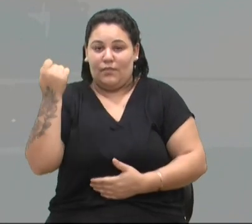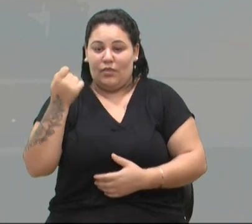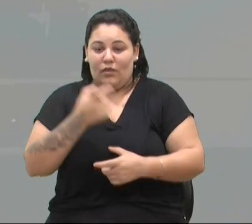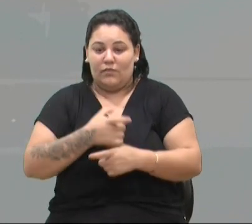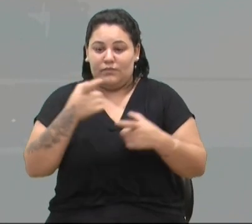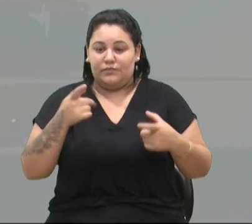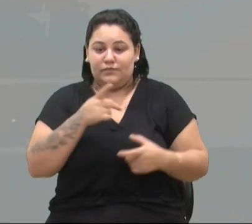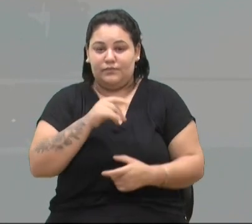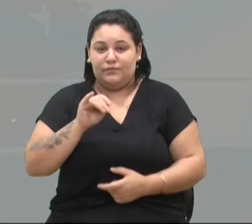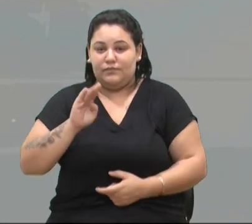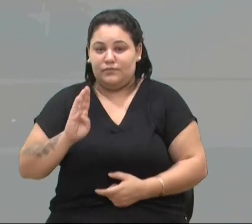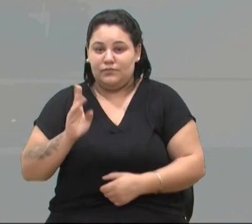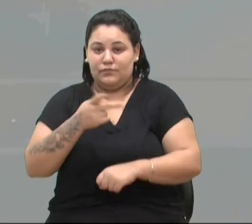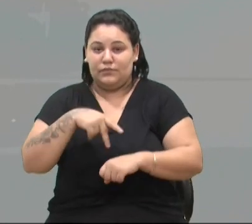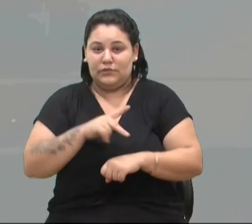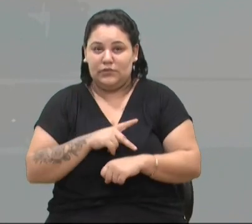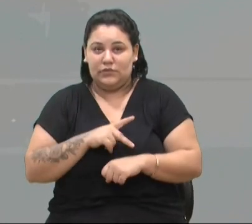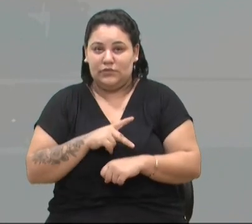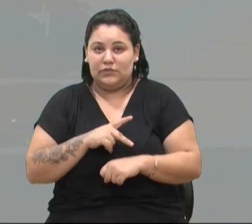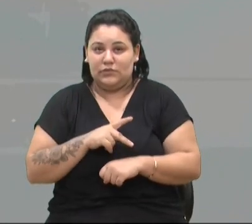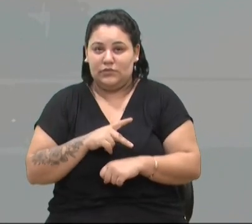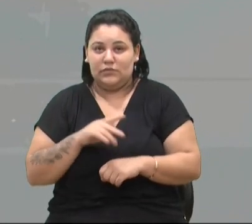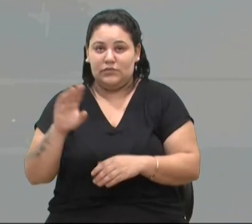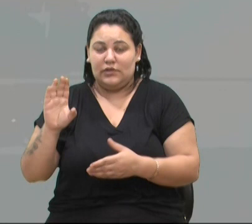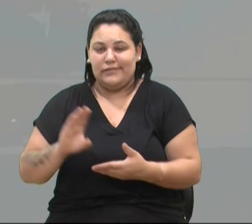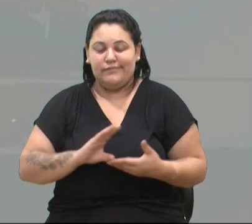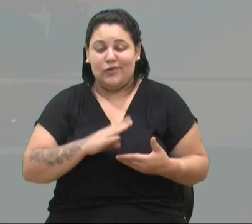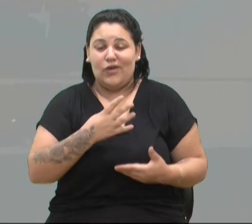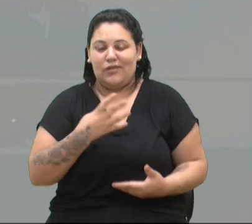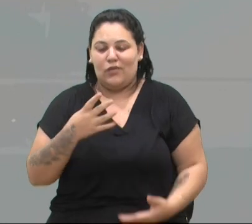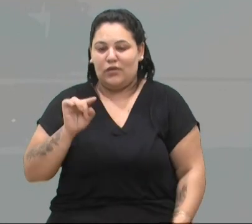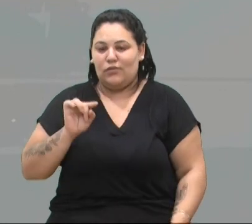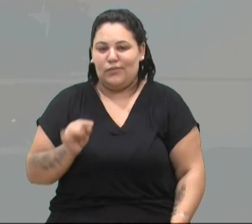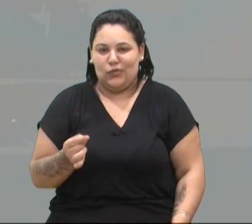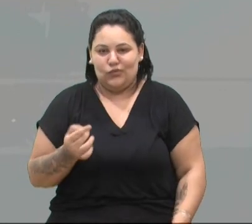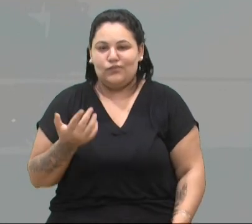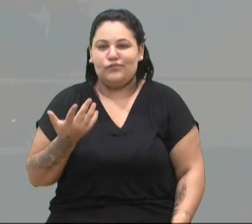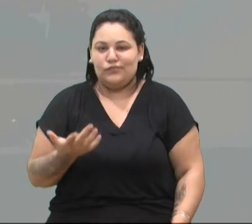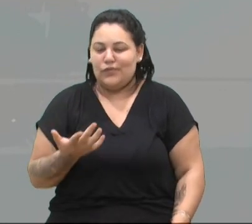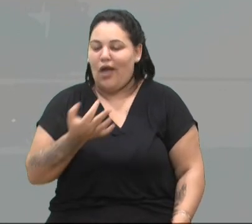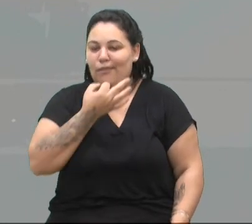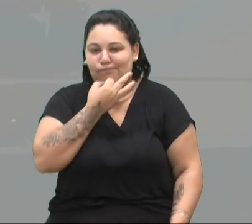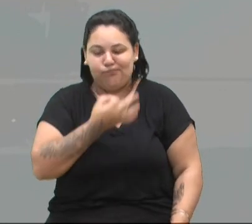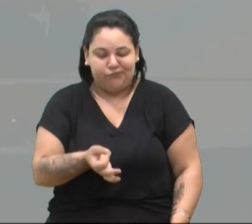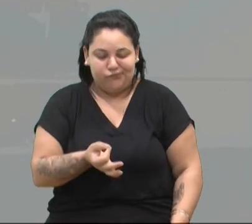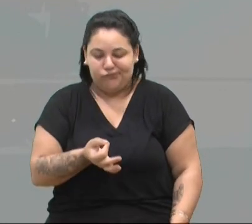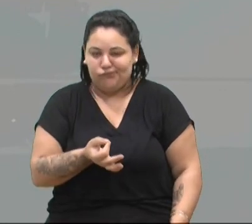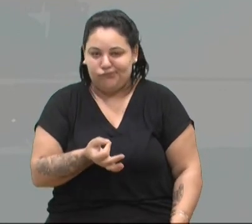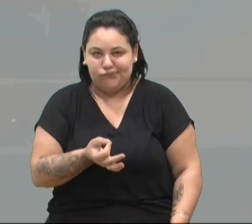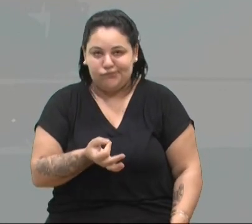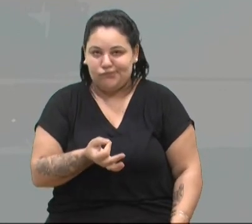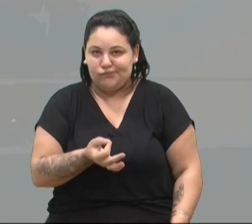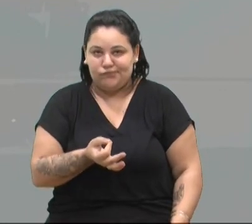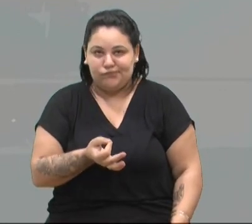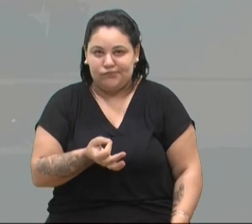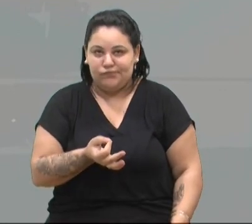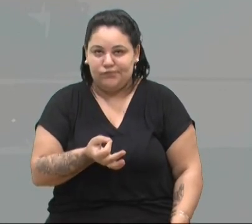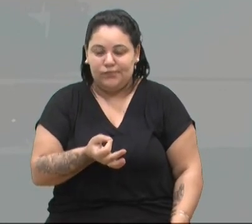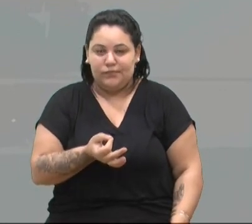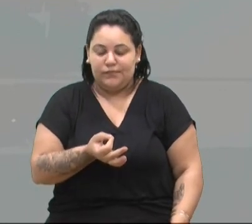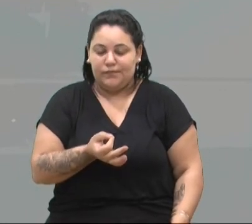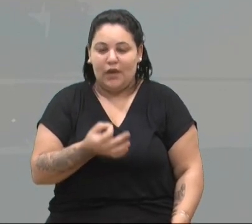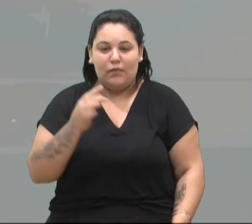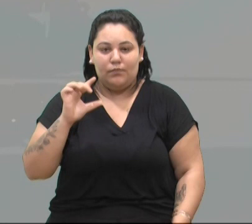receber R$44 mil para investimento em saúde. É ridículo, né? Para não dizer que não é muito pouco. Por isso que a gente